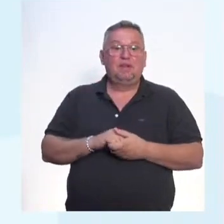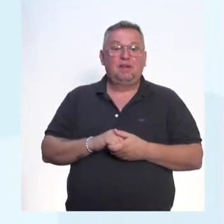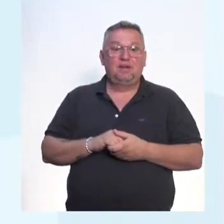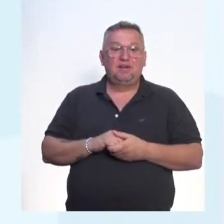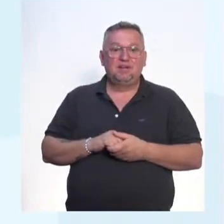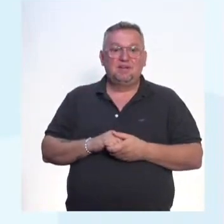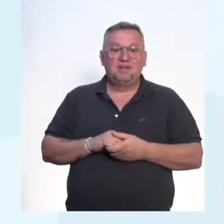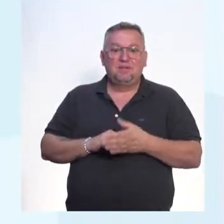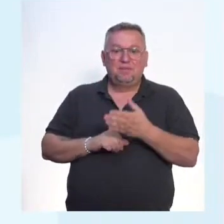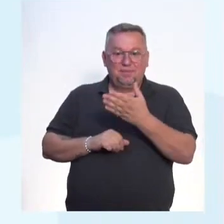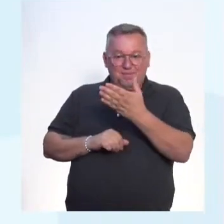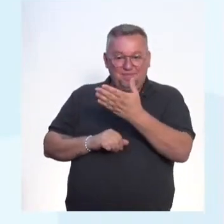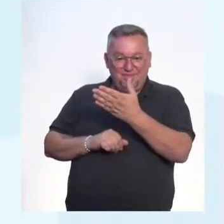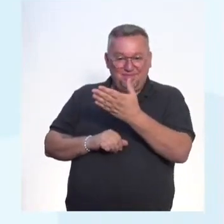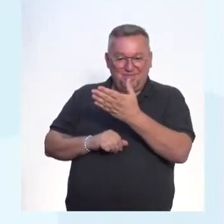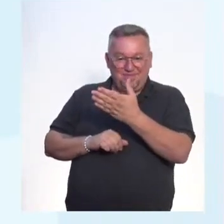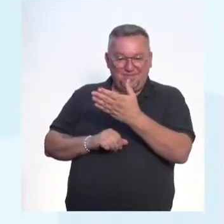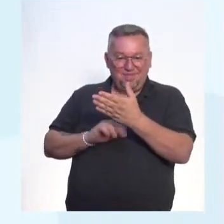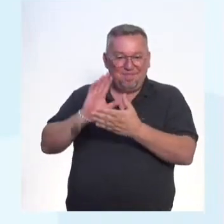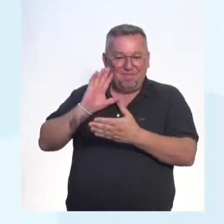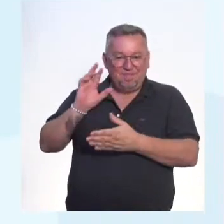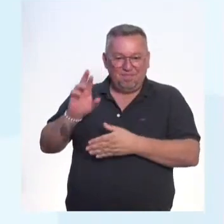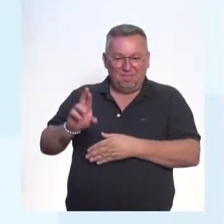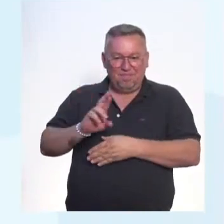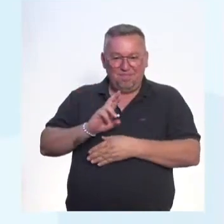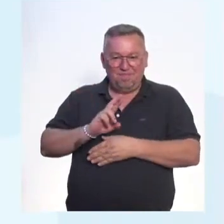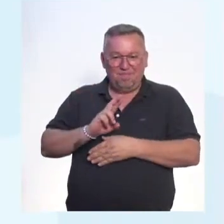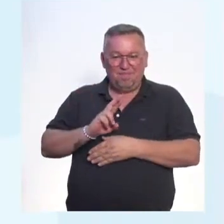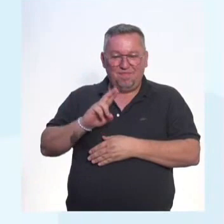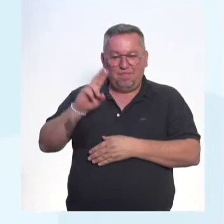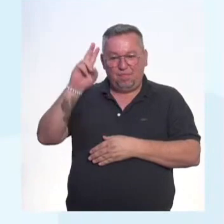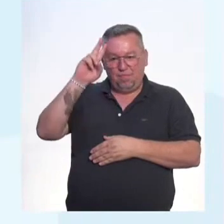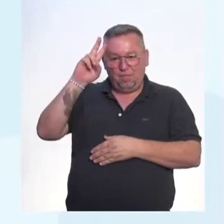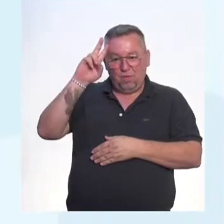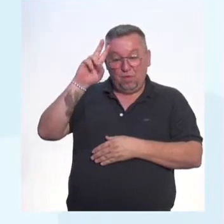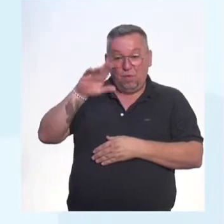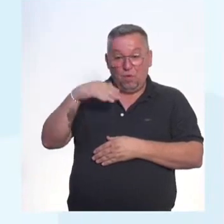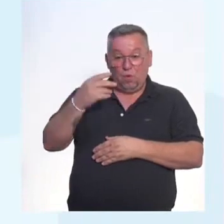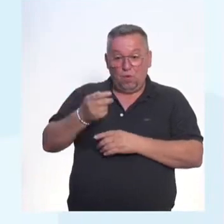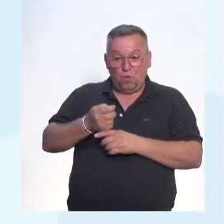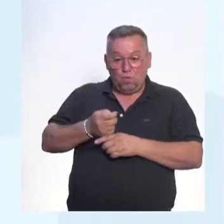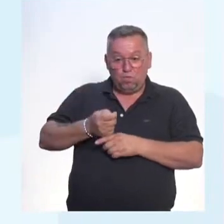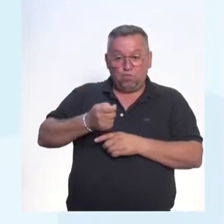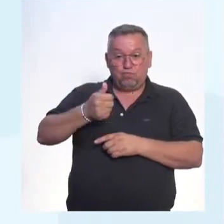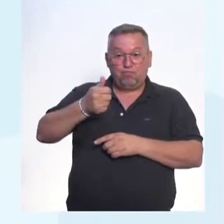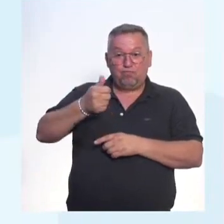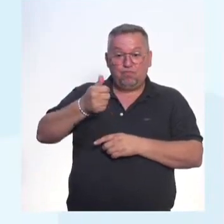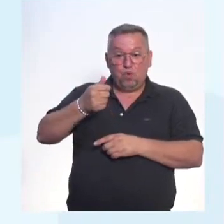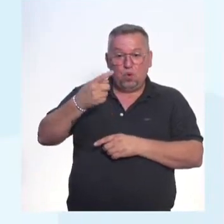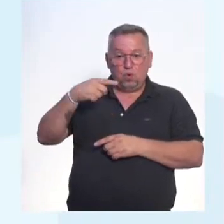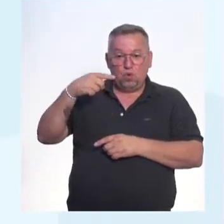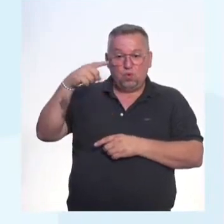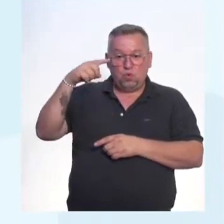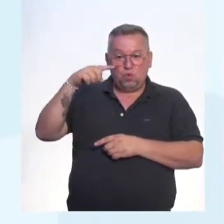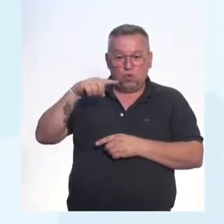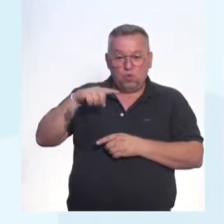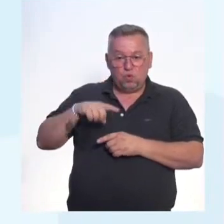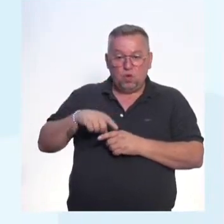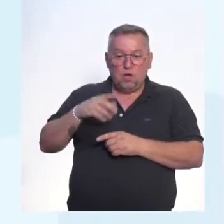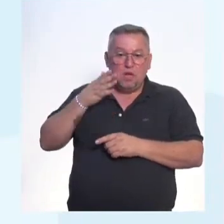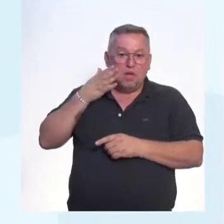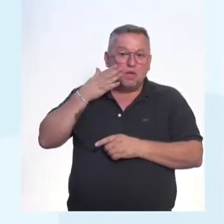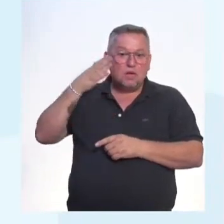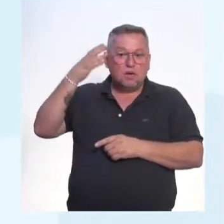Aí está a resolução da atividade para vocês. Lembrando que quando lança moeda, você tem cara ou